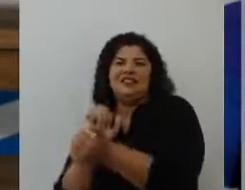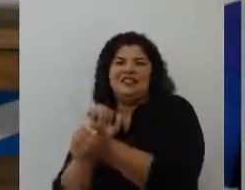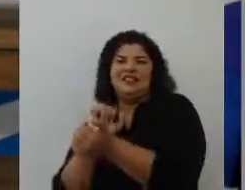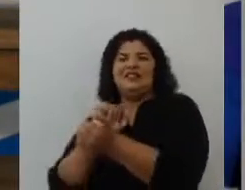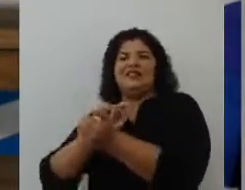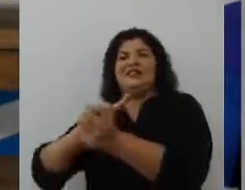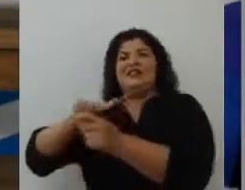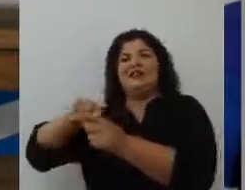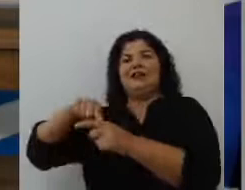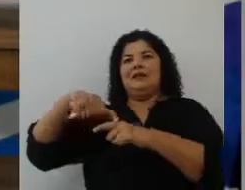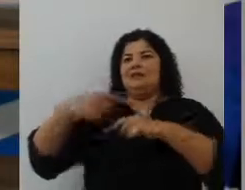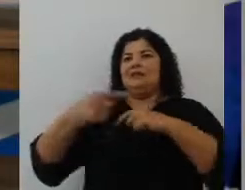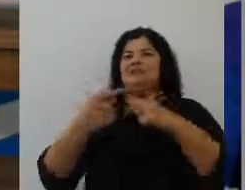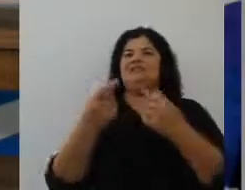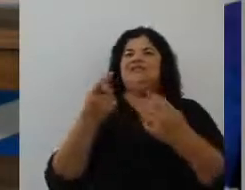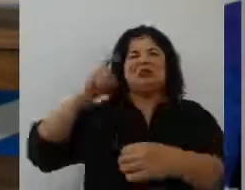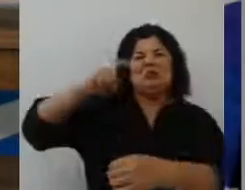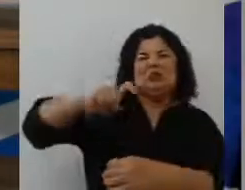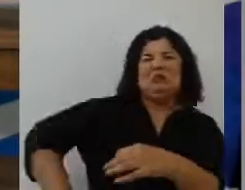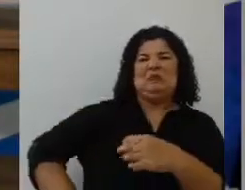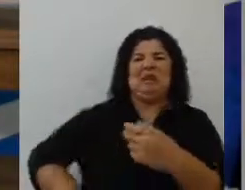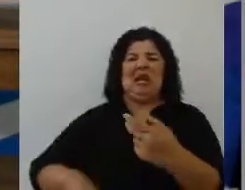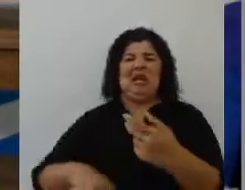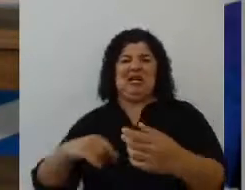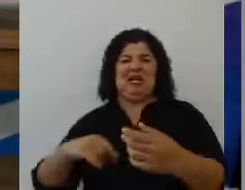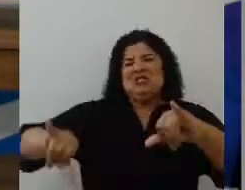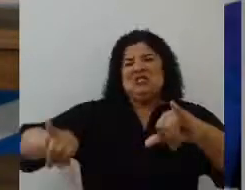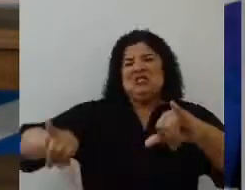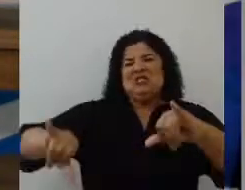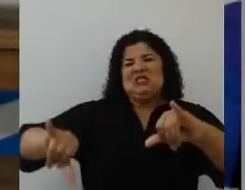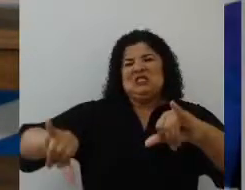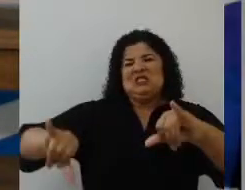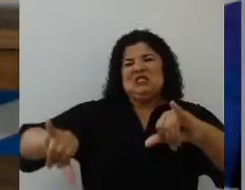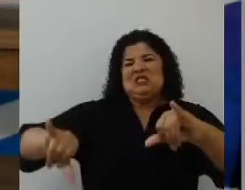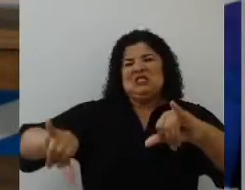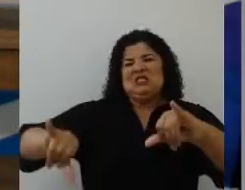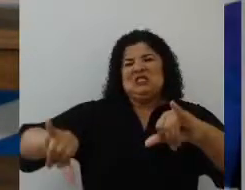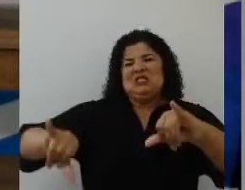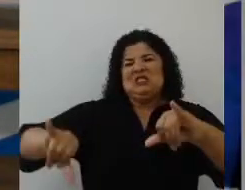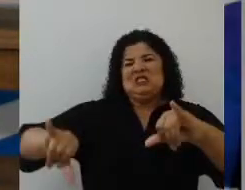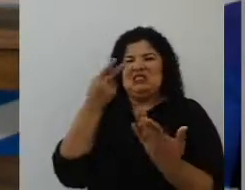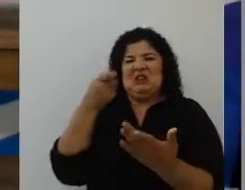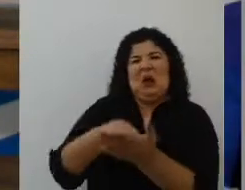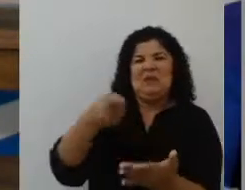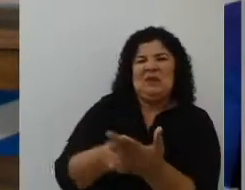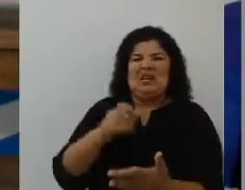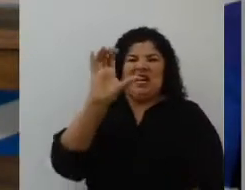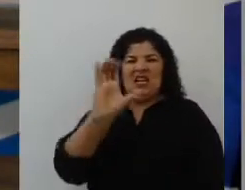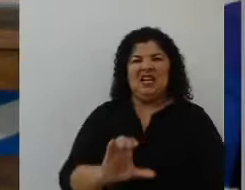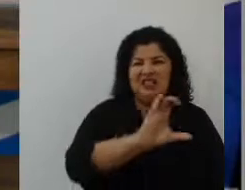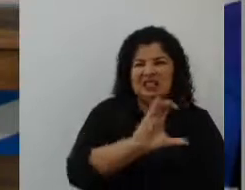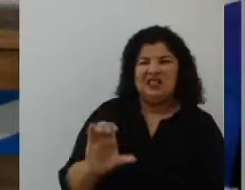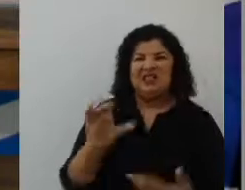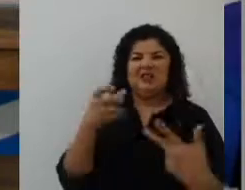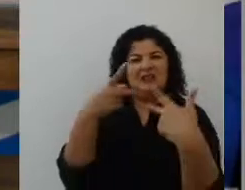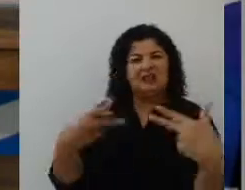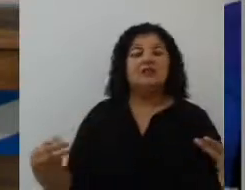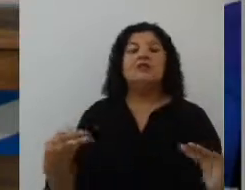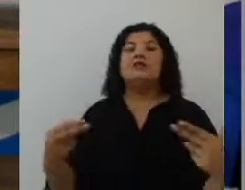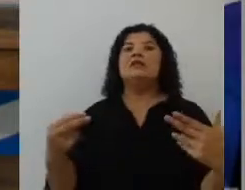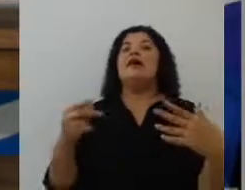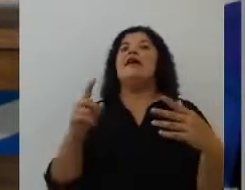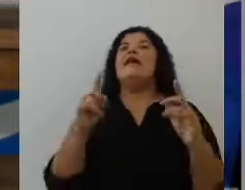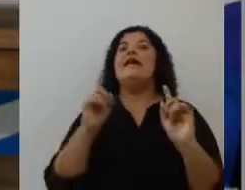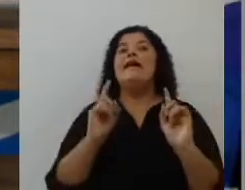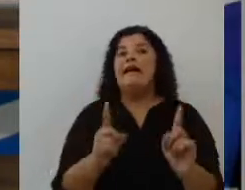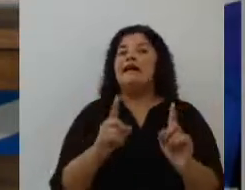colonização, aquele índio estuprado, aquele índio catequizado, agora visto como um herói. Isso a gente vai ver também na